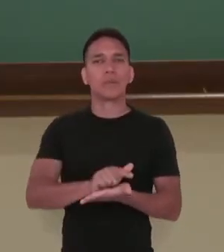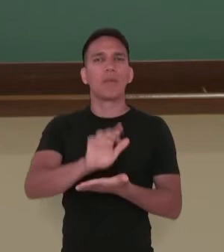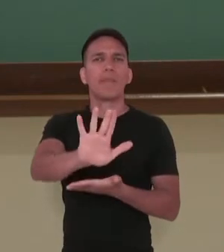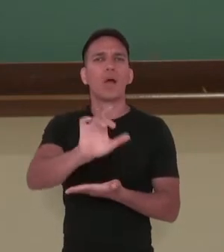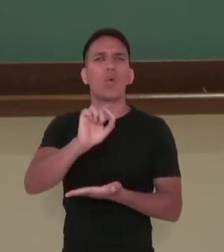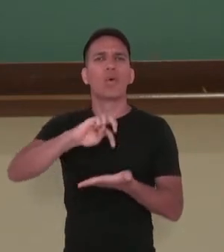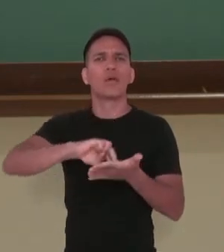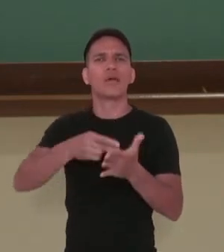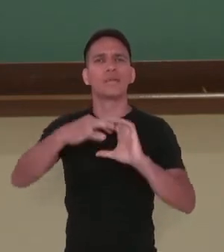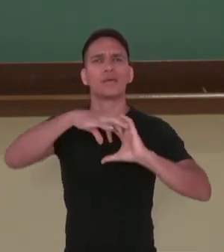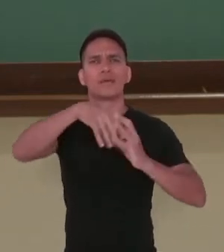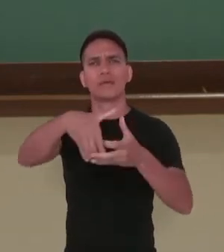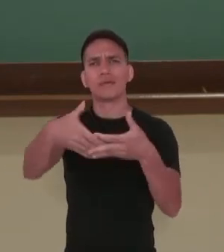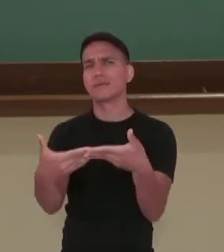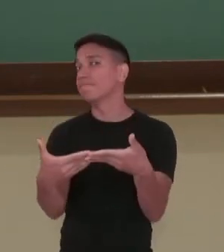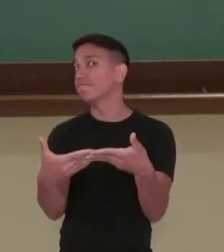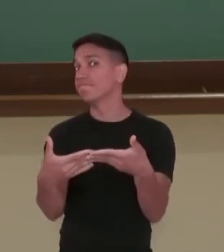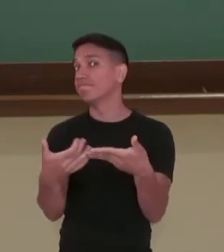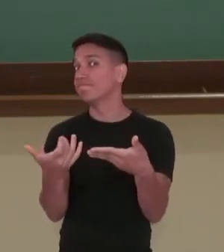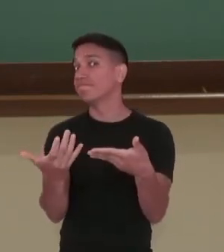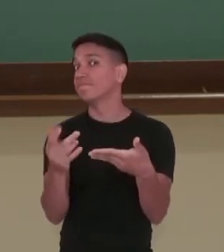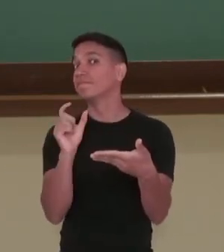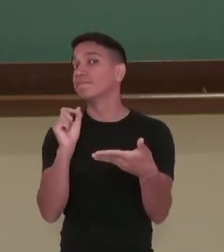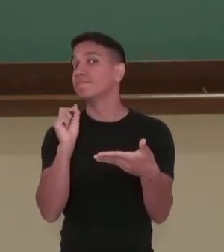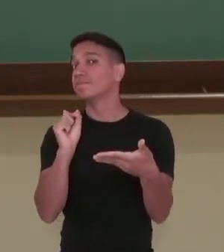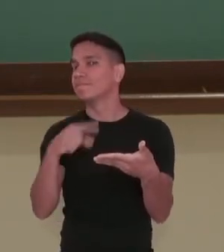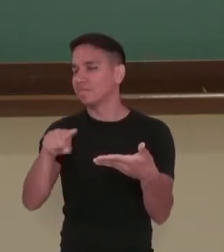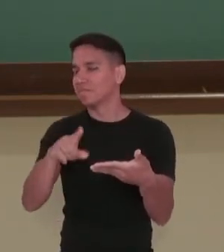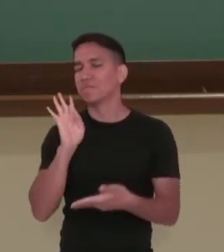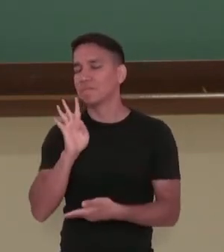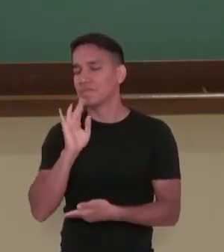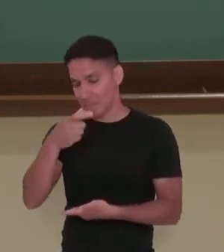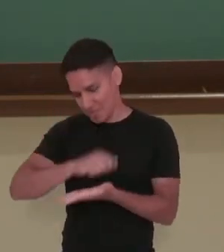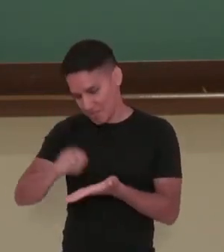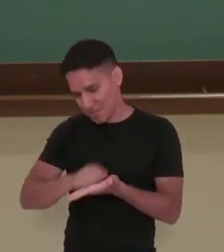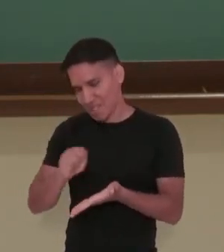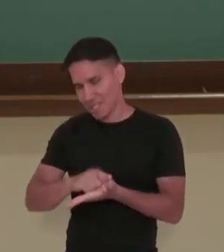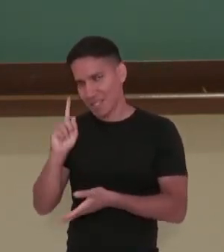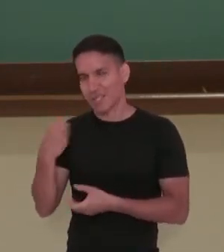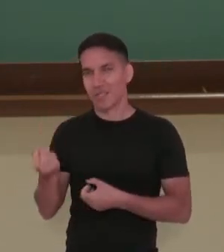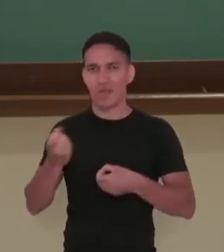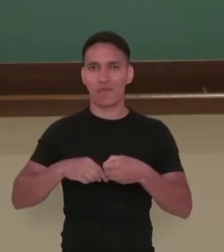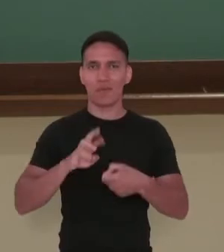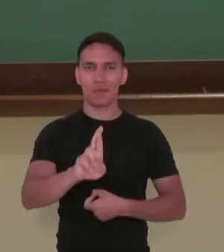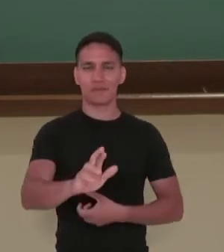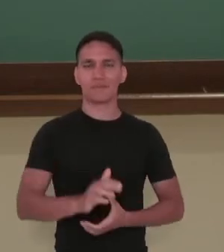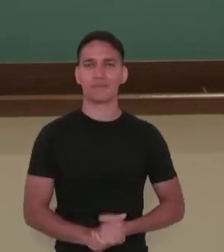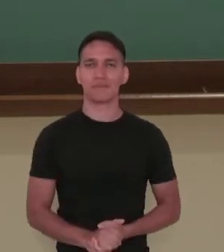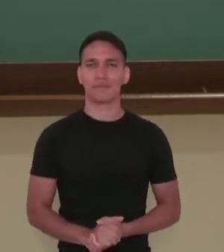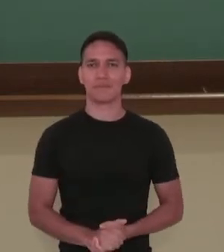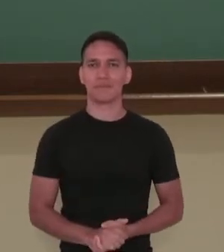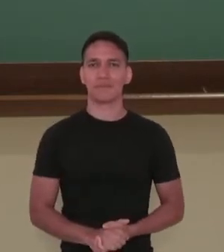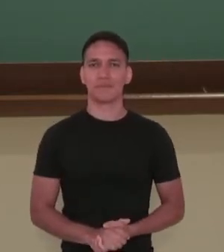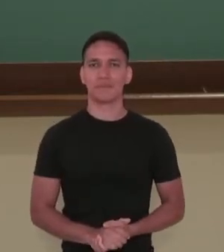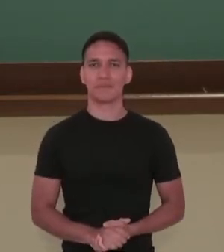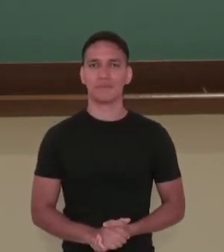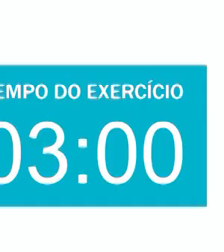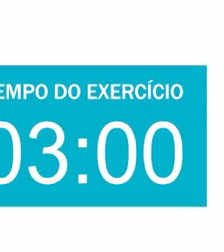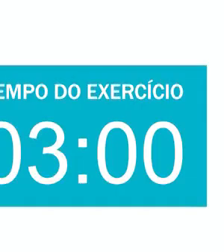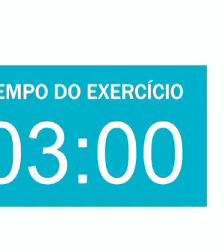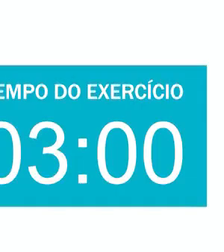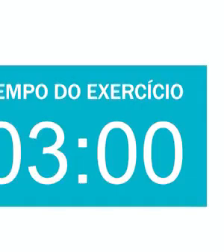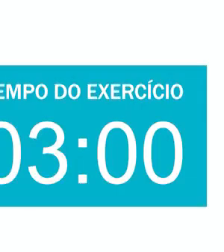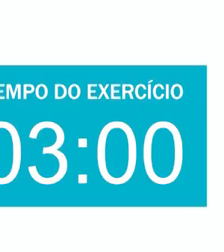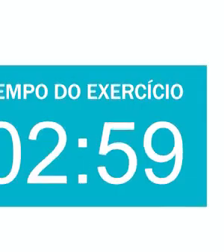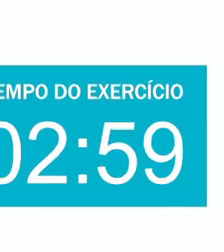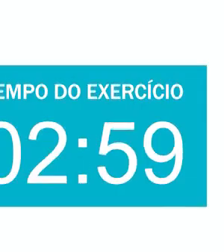é cartografia? Legal, hein? Capricha na letra que a gente volta aí com uma possível resposta. Até breve!